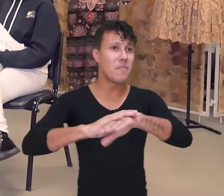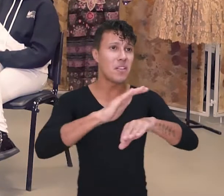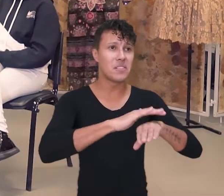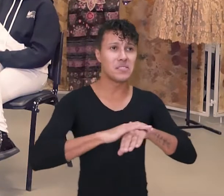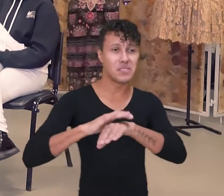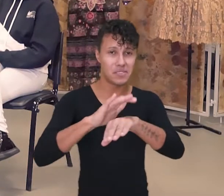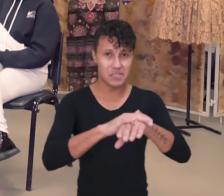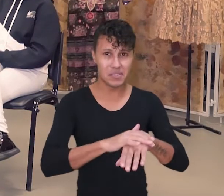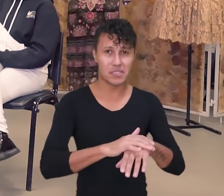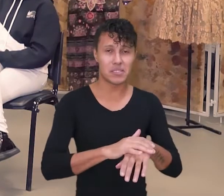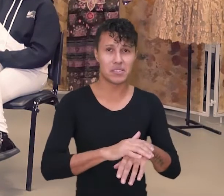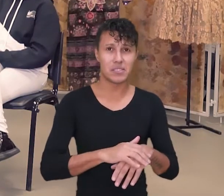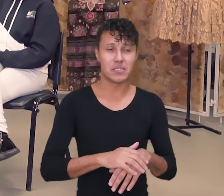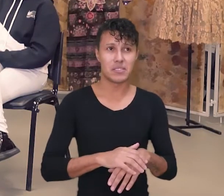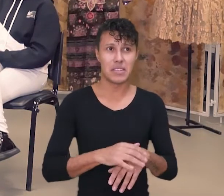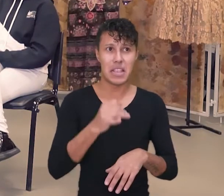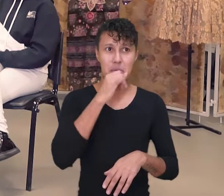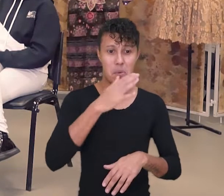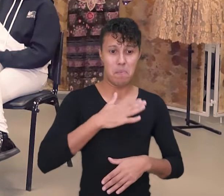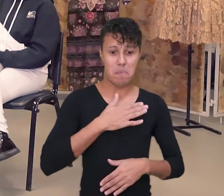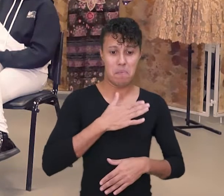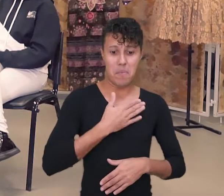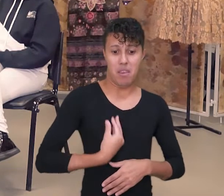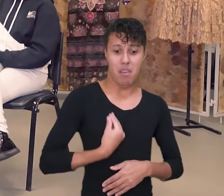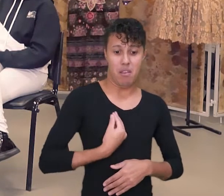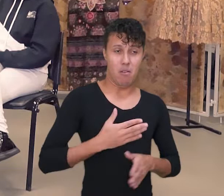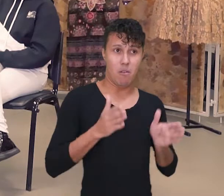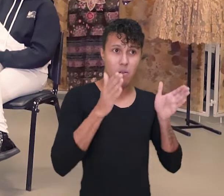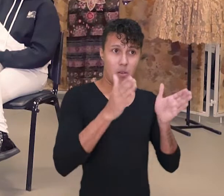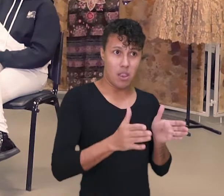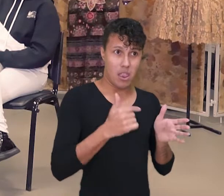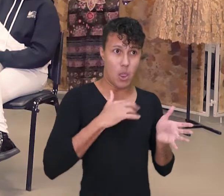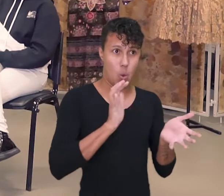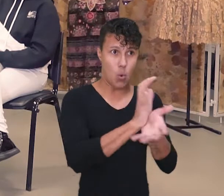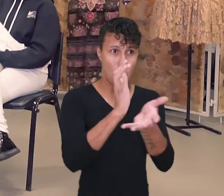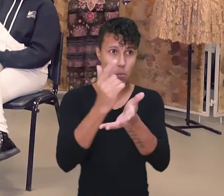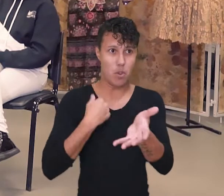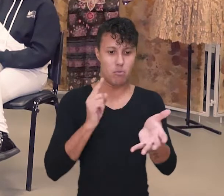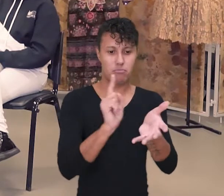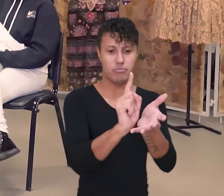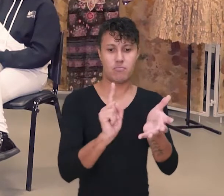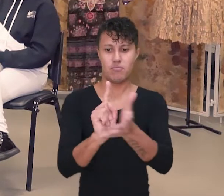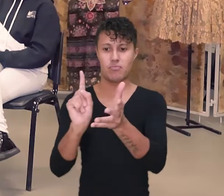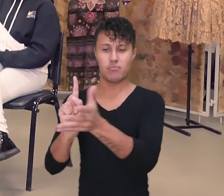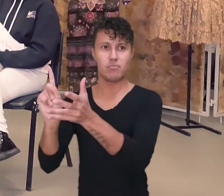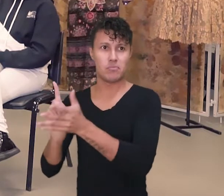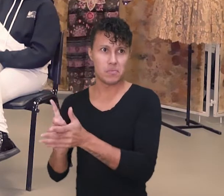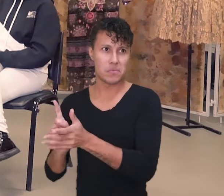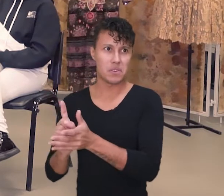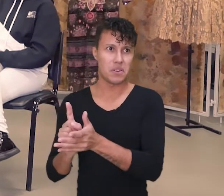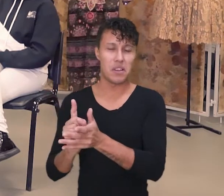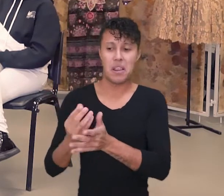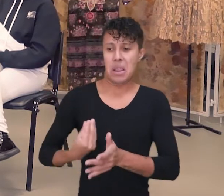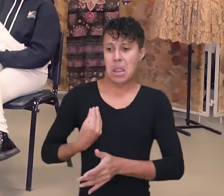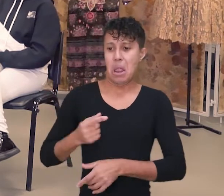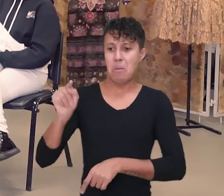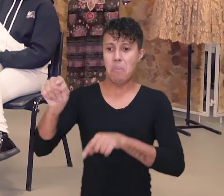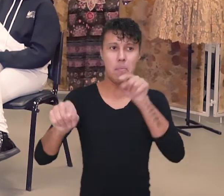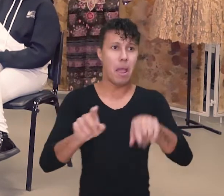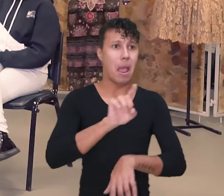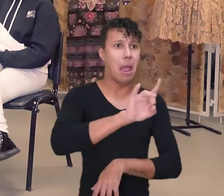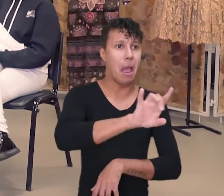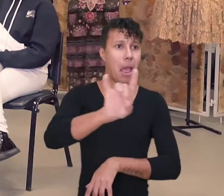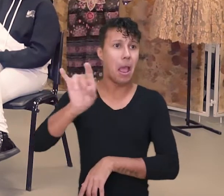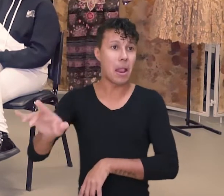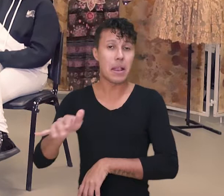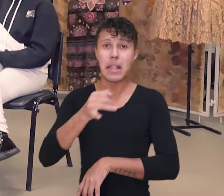né? Porque eu, na minha realidade, dentro dos coletivos que eu me envolvo, é uma realidade, mas uma pessoa que